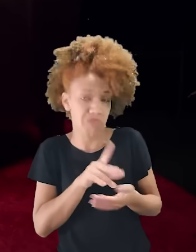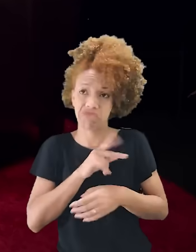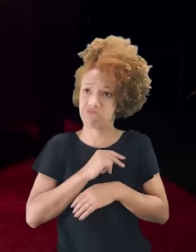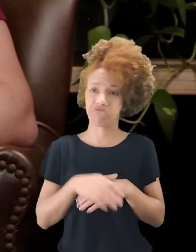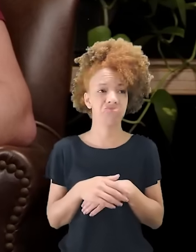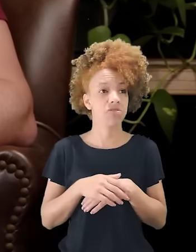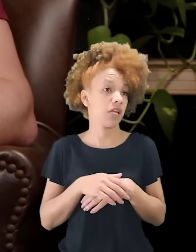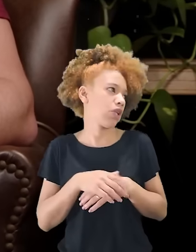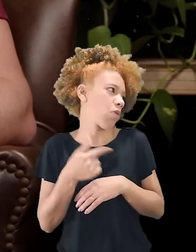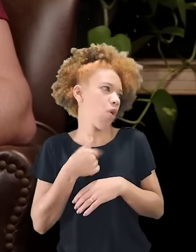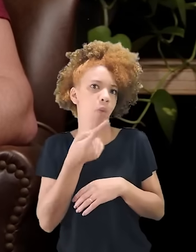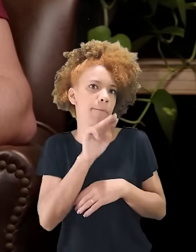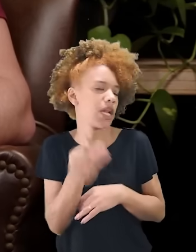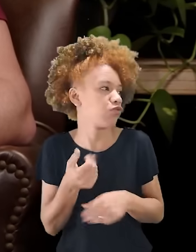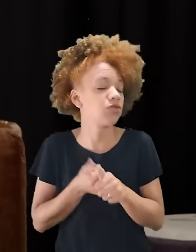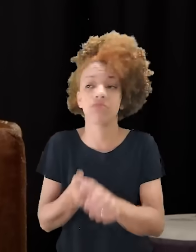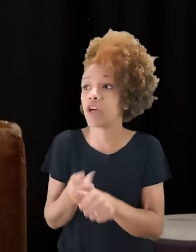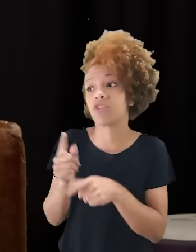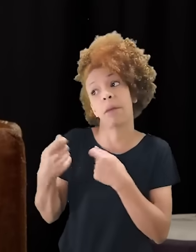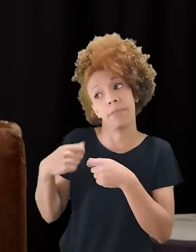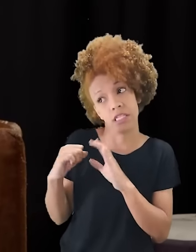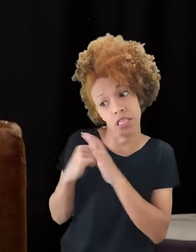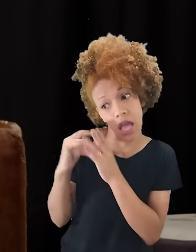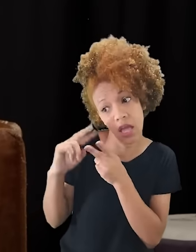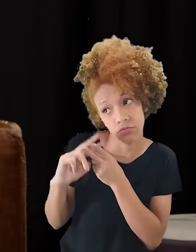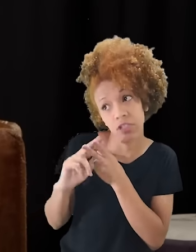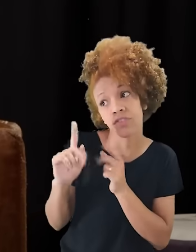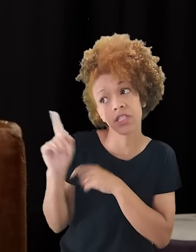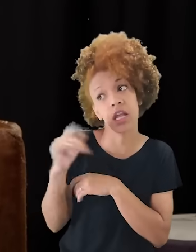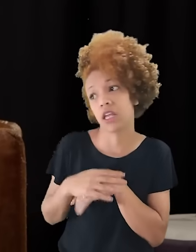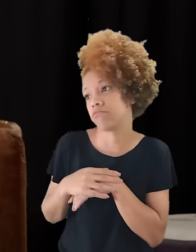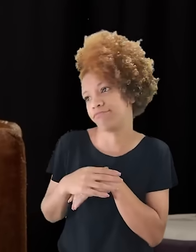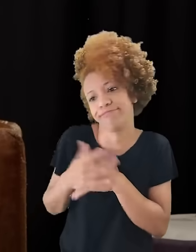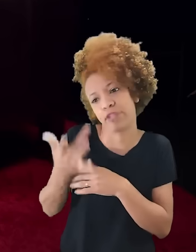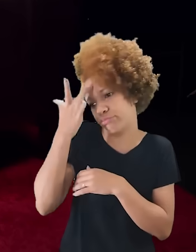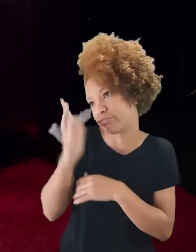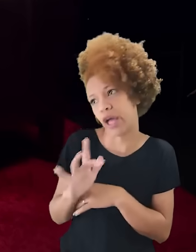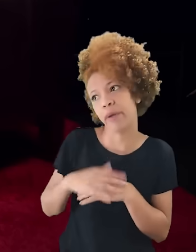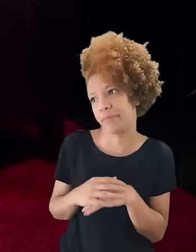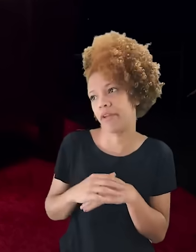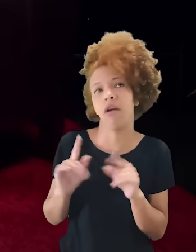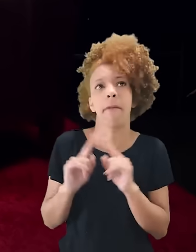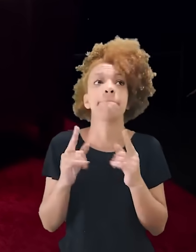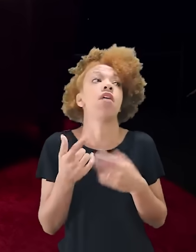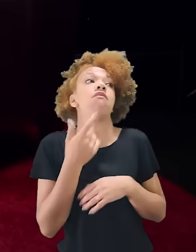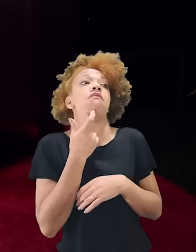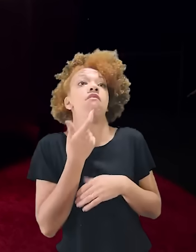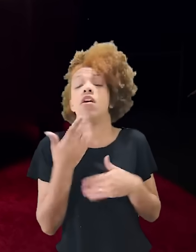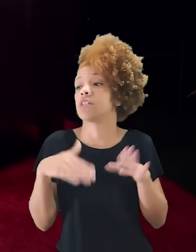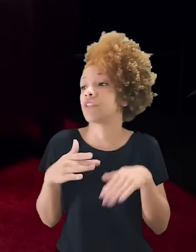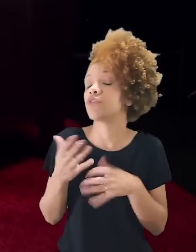abru minha cabeça Quer dizer se eu for ten 1 milhão de seguidores você tem que marcar né que você tá lá porque senão eles não vão saber ah aí às vezes você quer ir em um